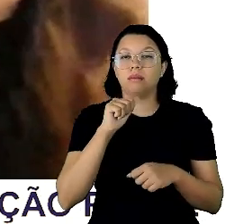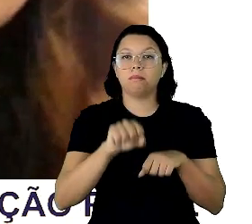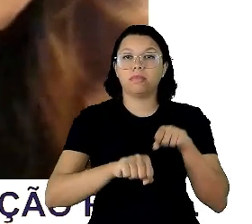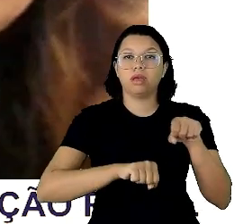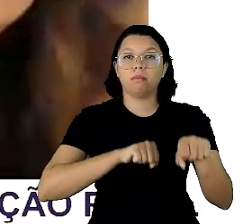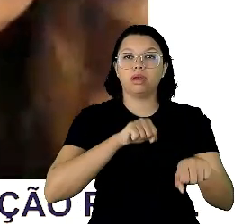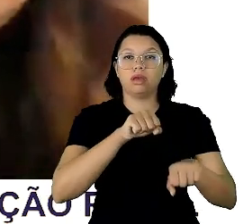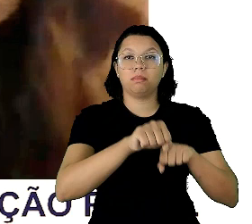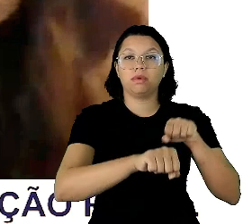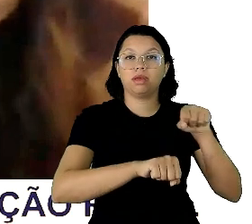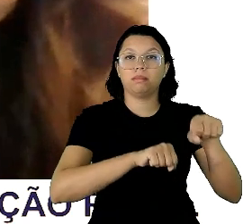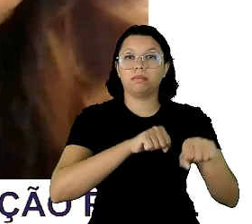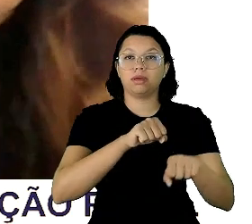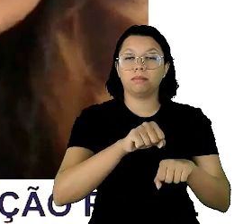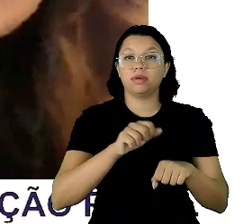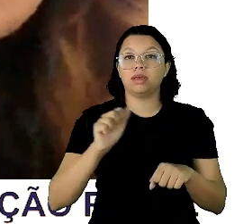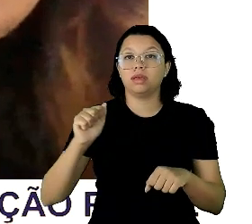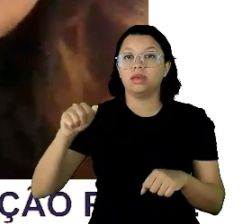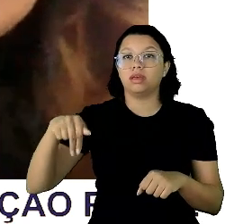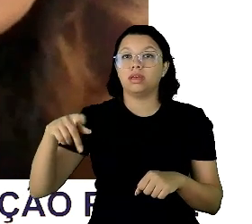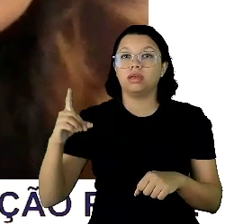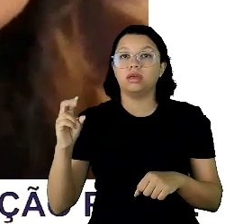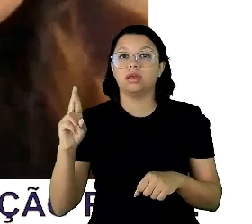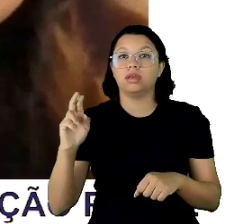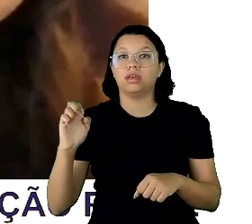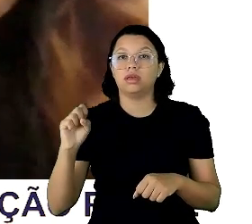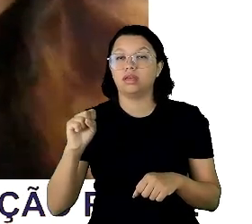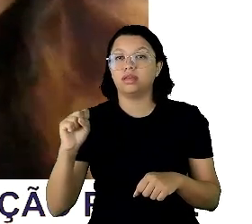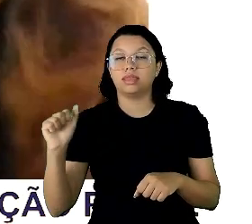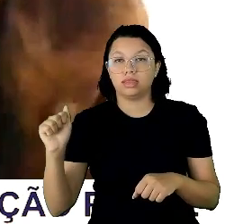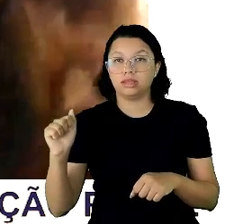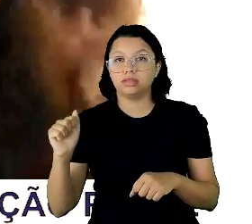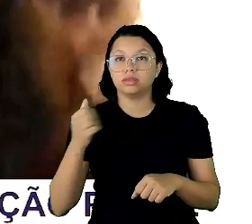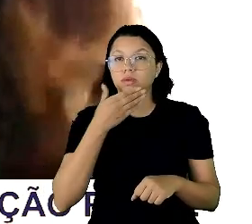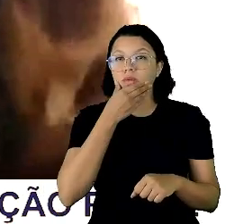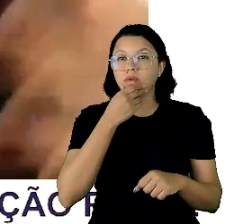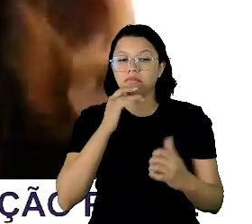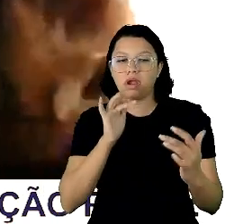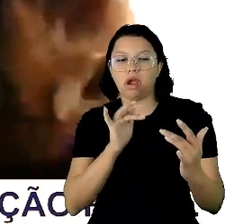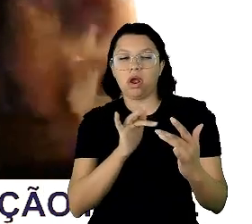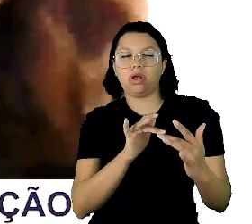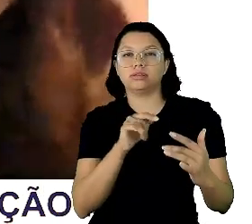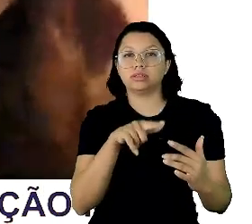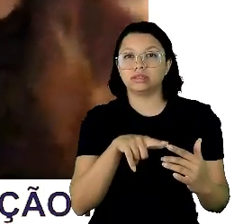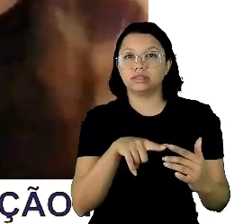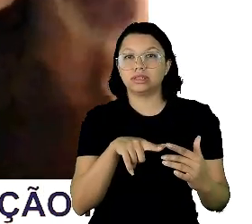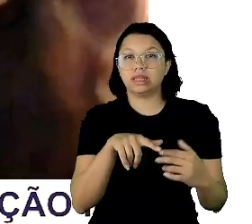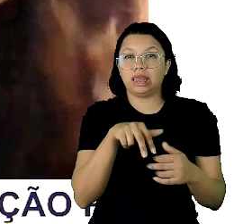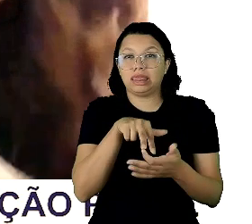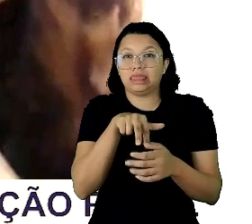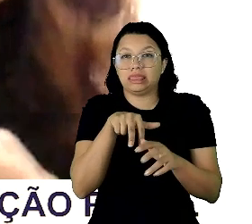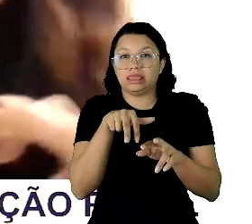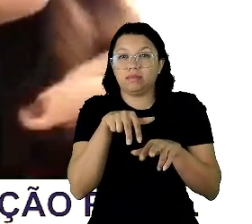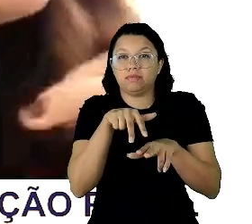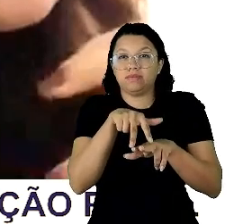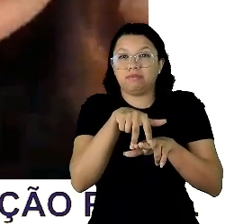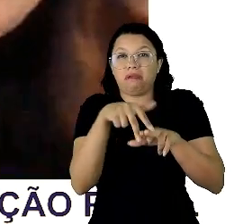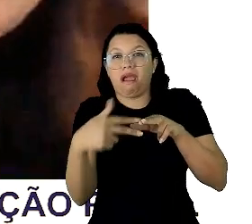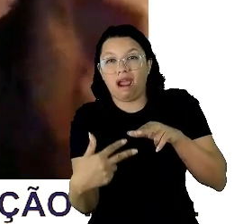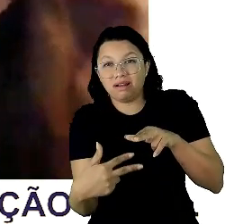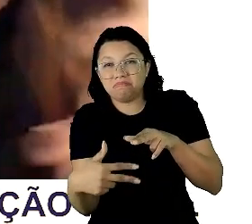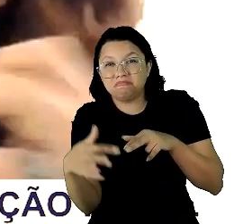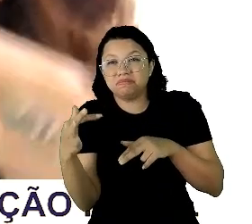passar a mão nela, ela caiu, se machucou. As cenas apareceram, é só dar um Google, as cenas aparecem